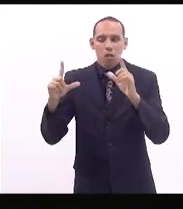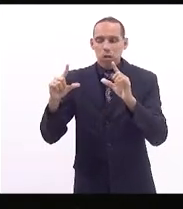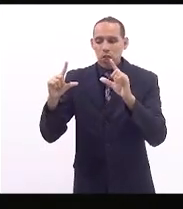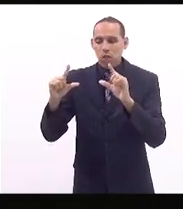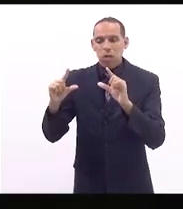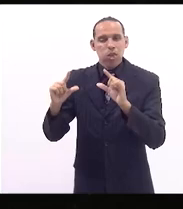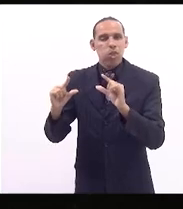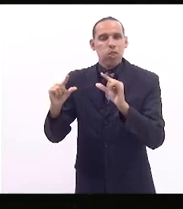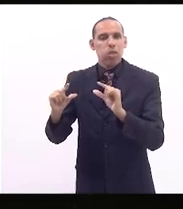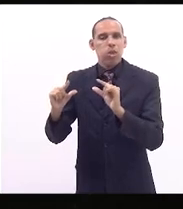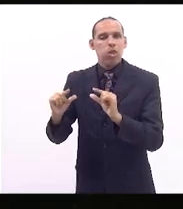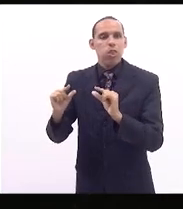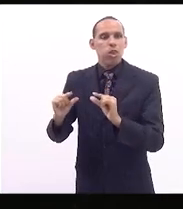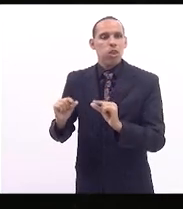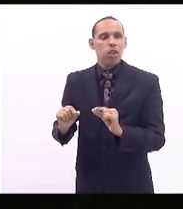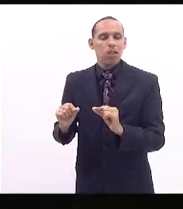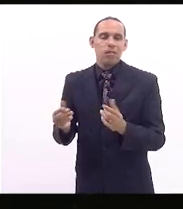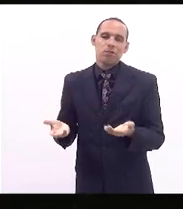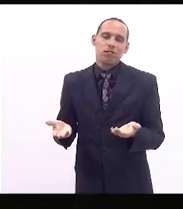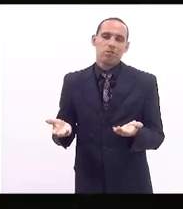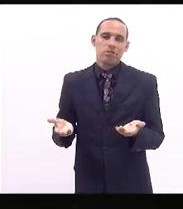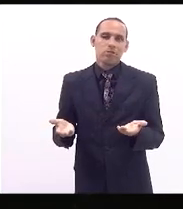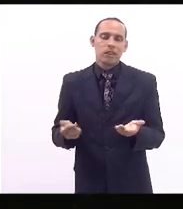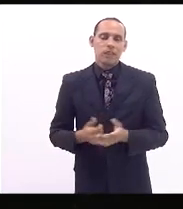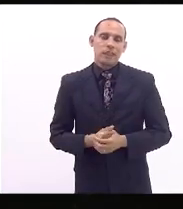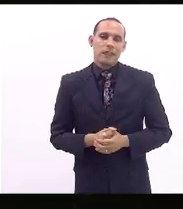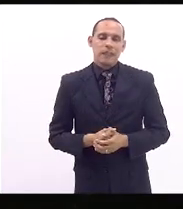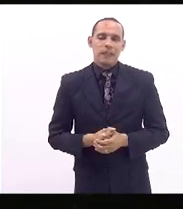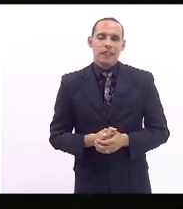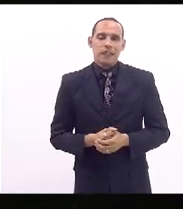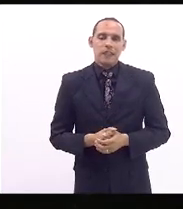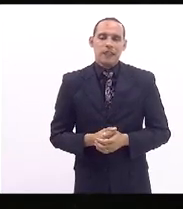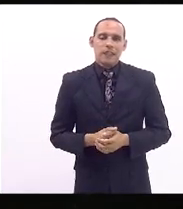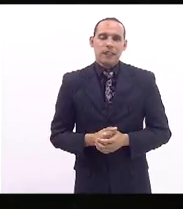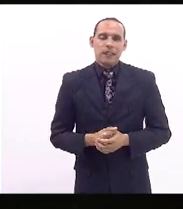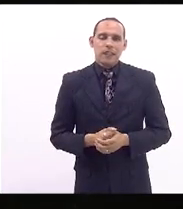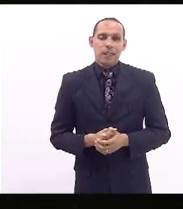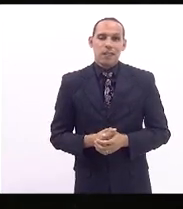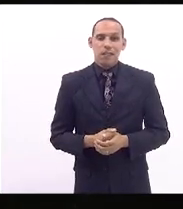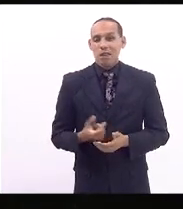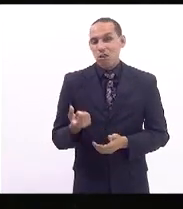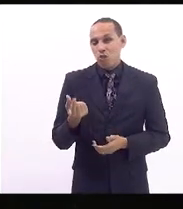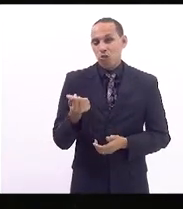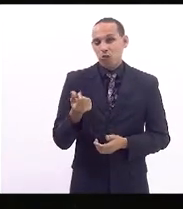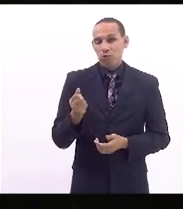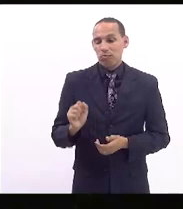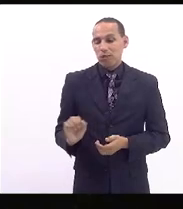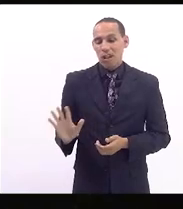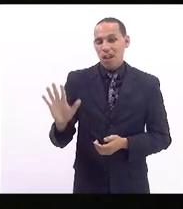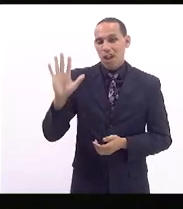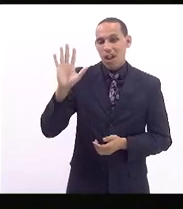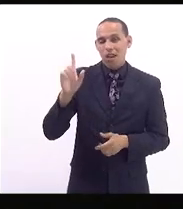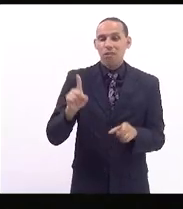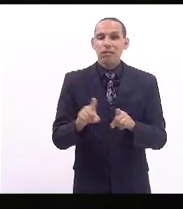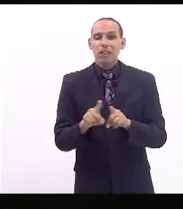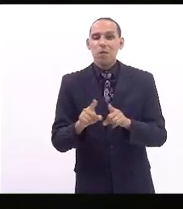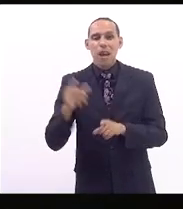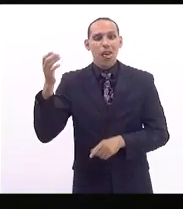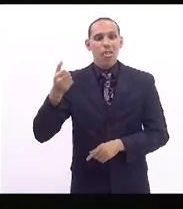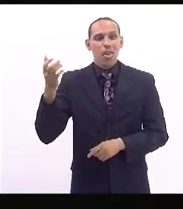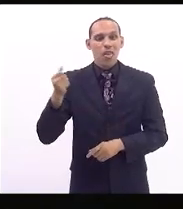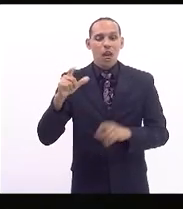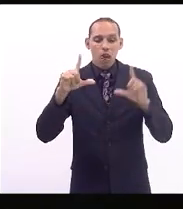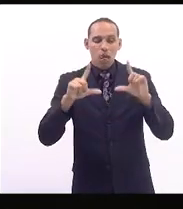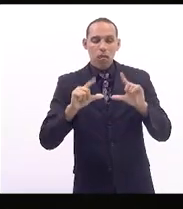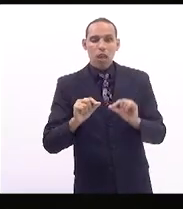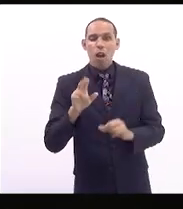caindo bom então é lidar com esses preços altos com a queda no consumo de leite